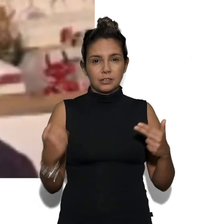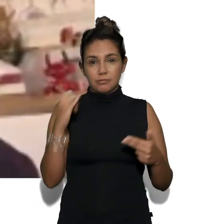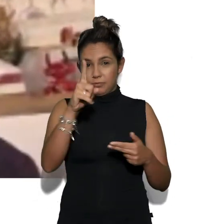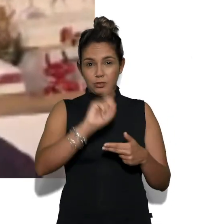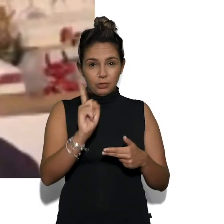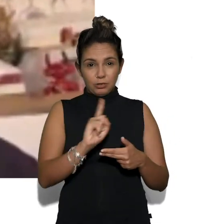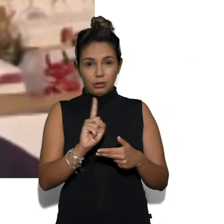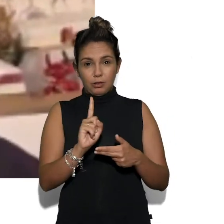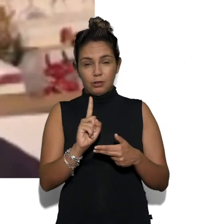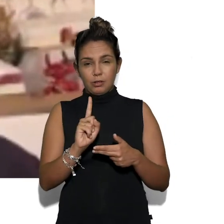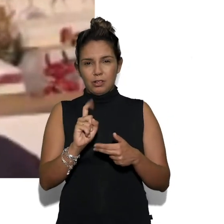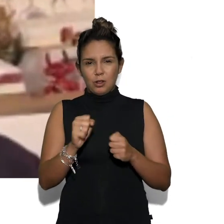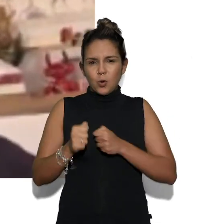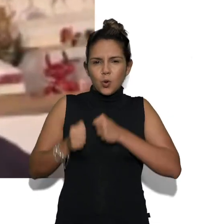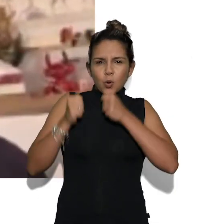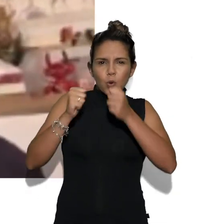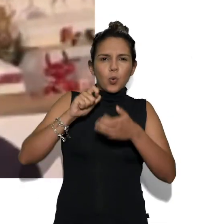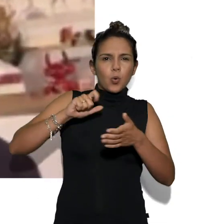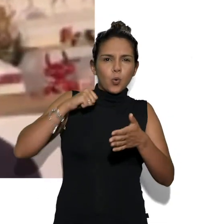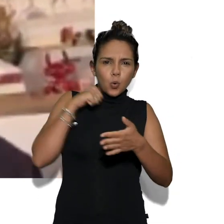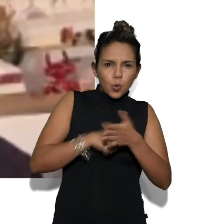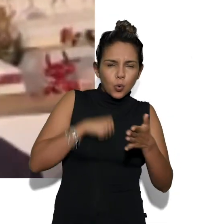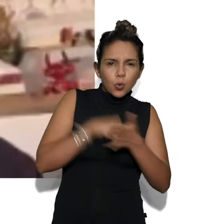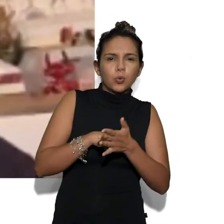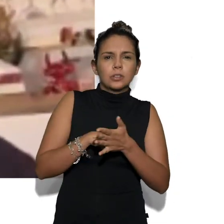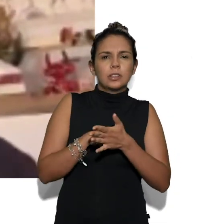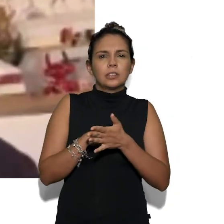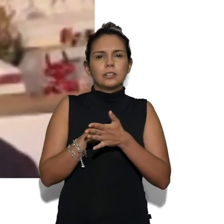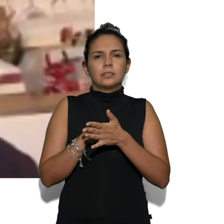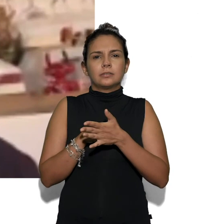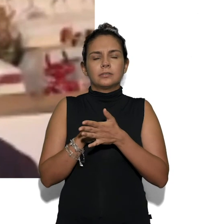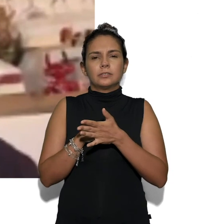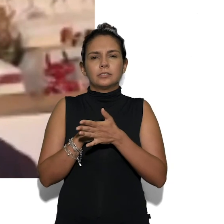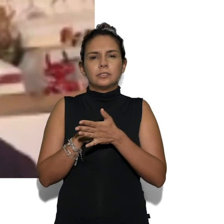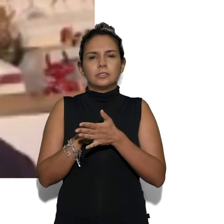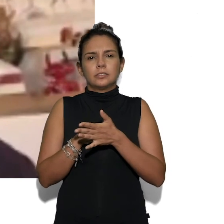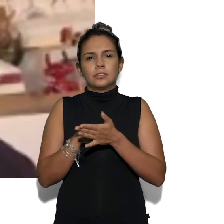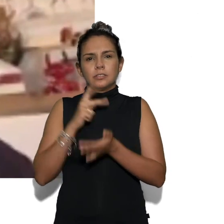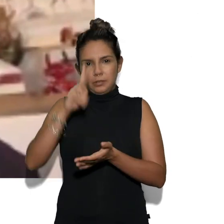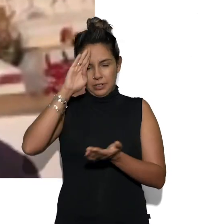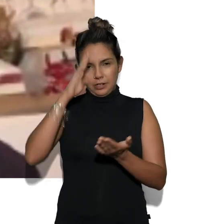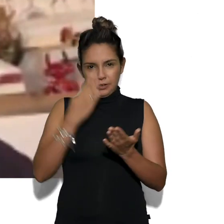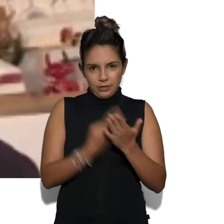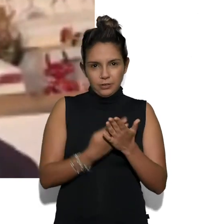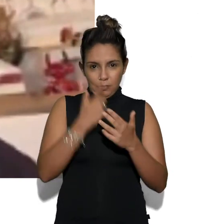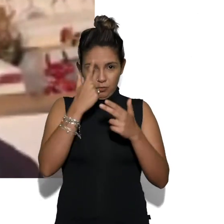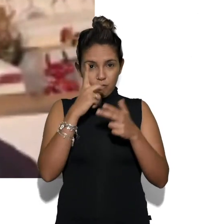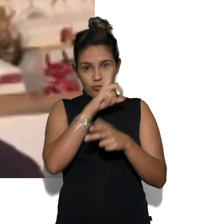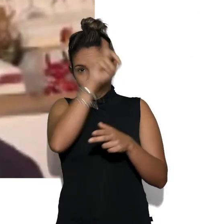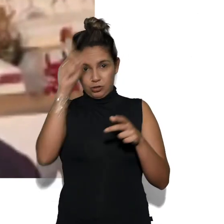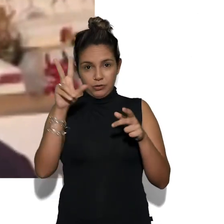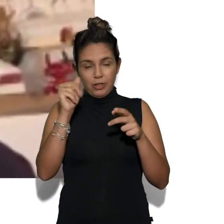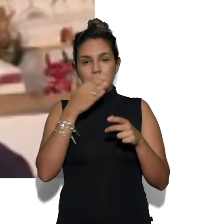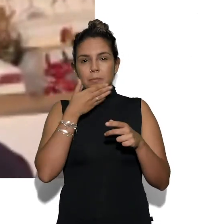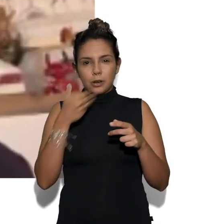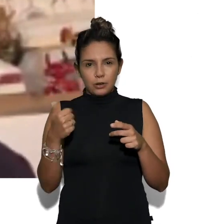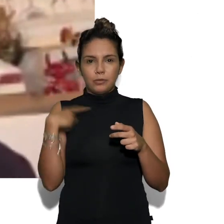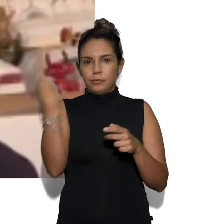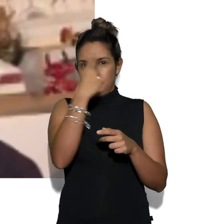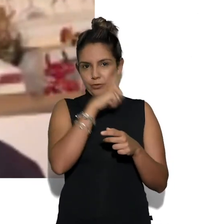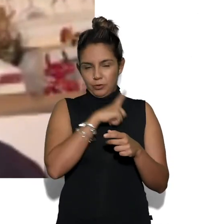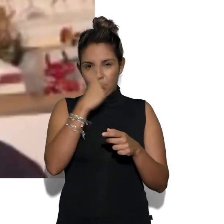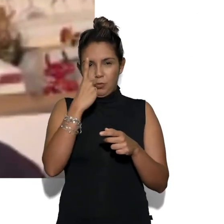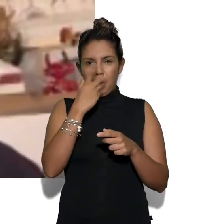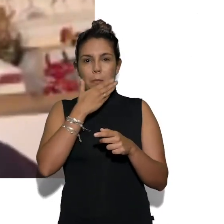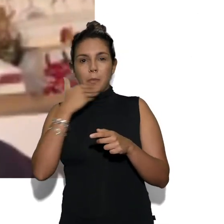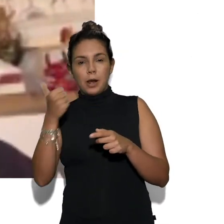não está protestando para que continuemos a acreditar que um dia isto vai ser melhor e que vamos ser um